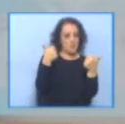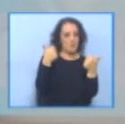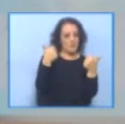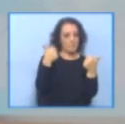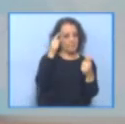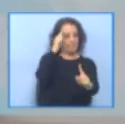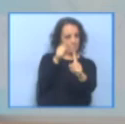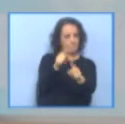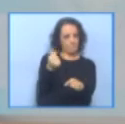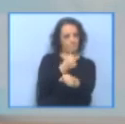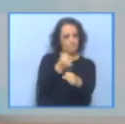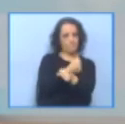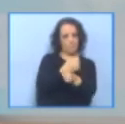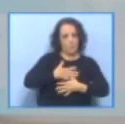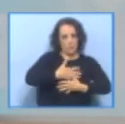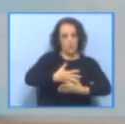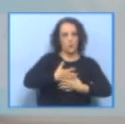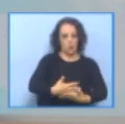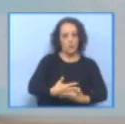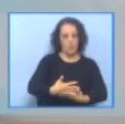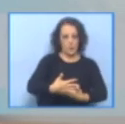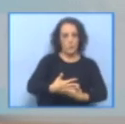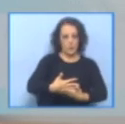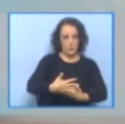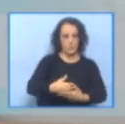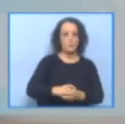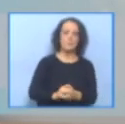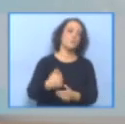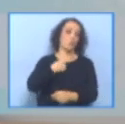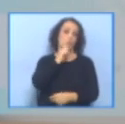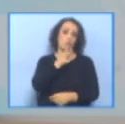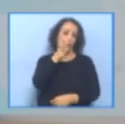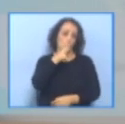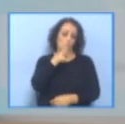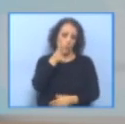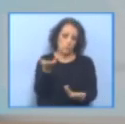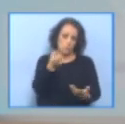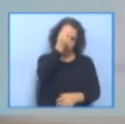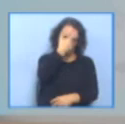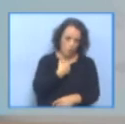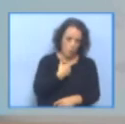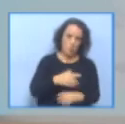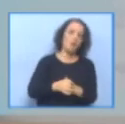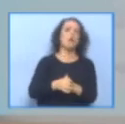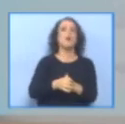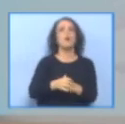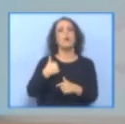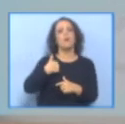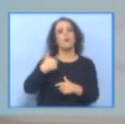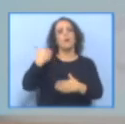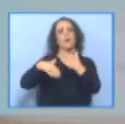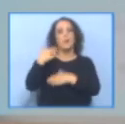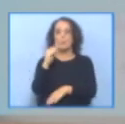estas ações de voluntariado que possamos fazer. Eu conto-lhe uma história de quando saí do...